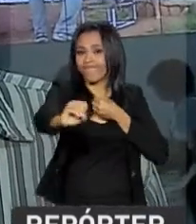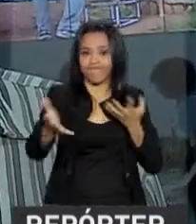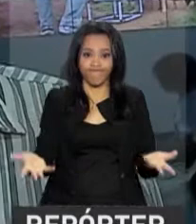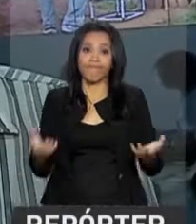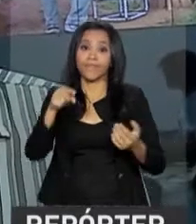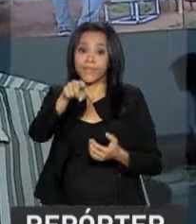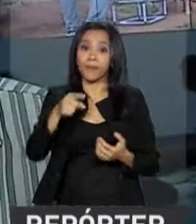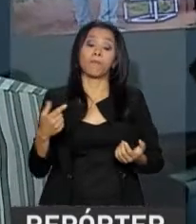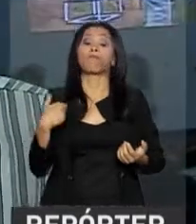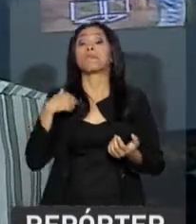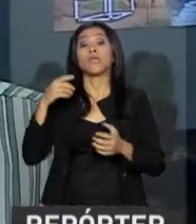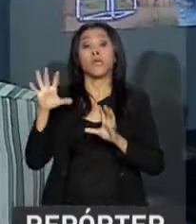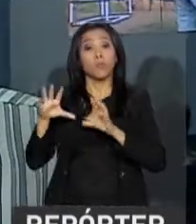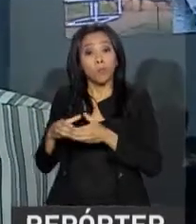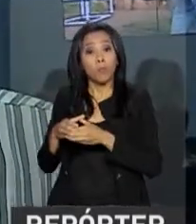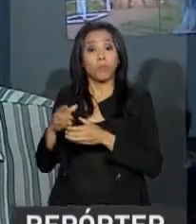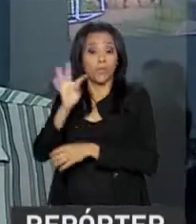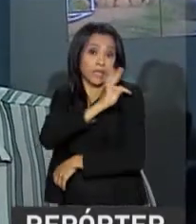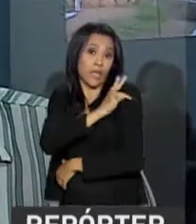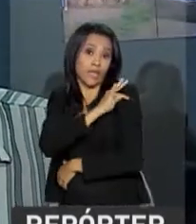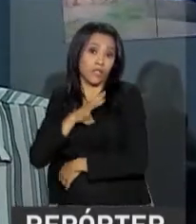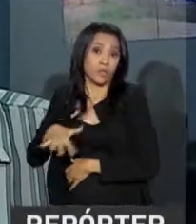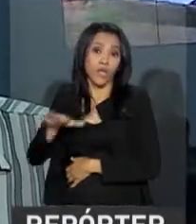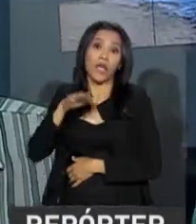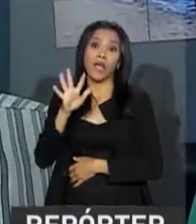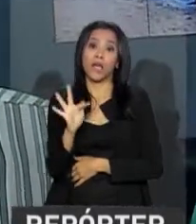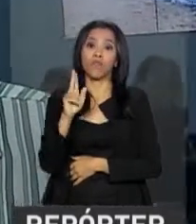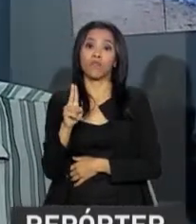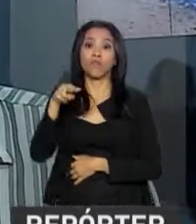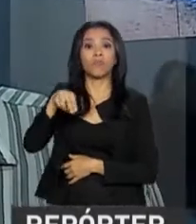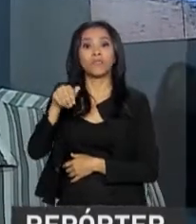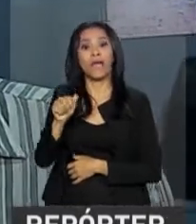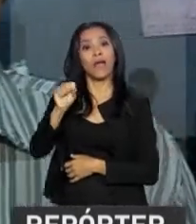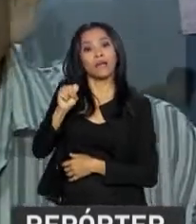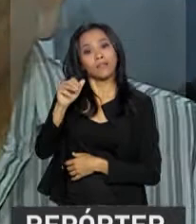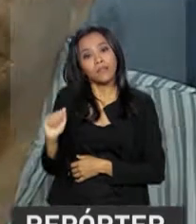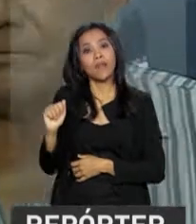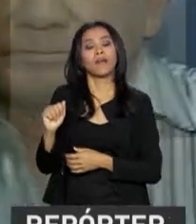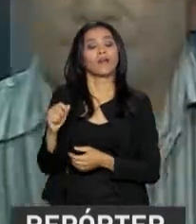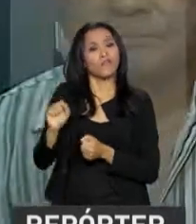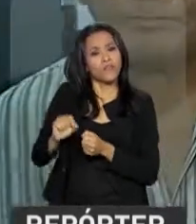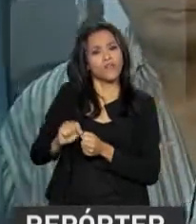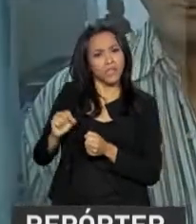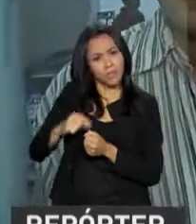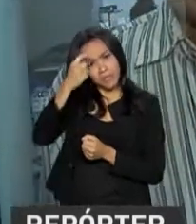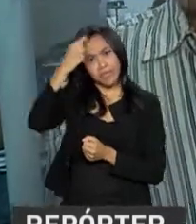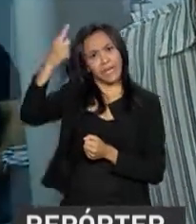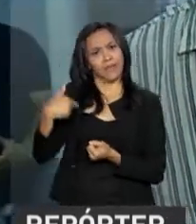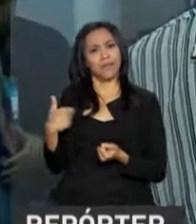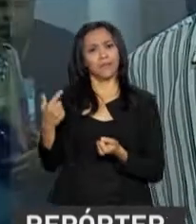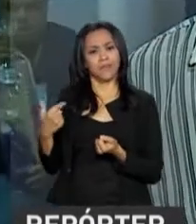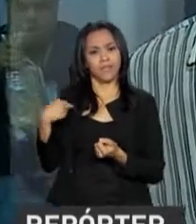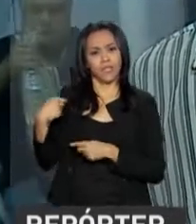técnicos da funasa desenvolver o equipamento que ajuda a solucionar esse problema eu vou conversar agora com eládio braga que ajudou a